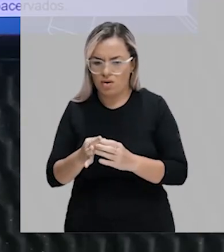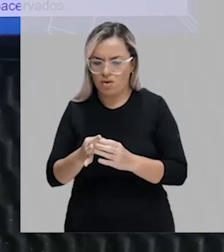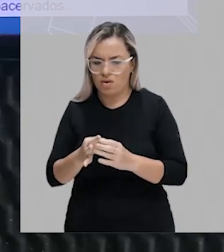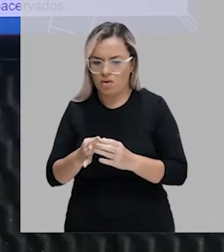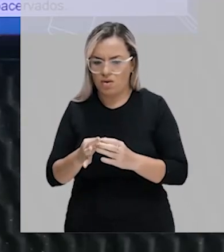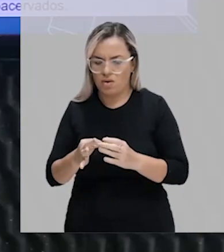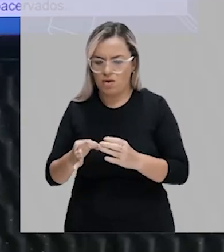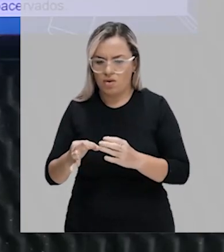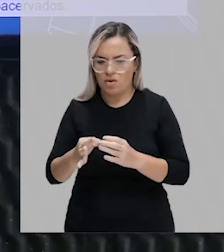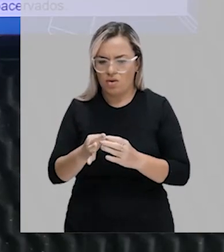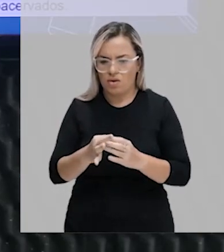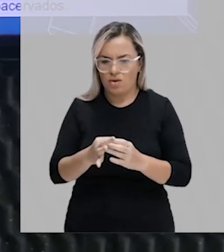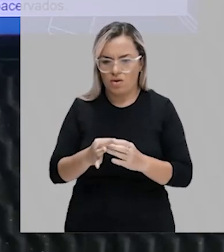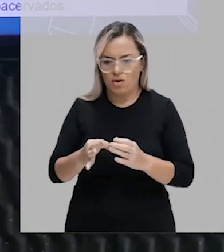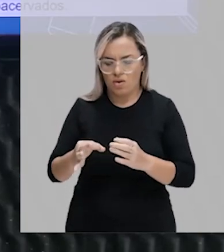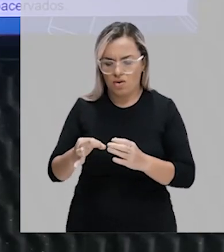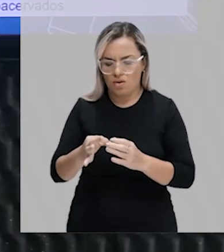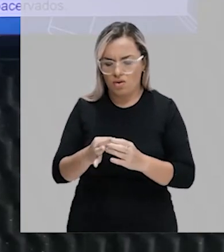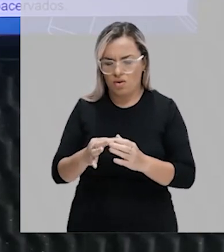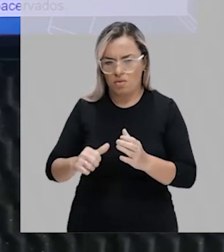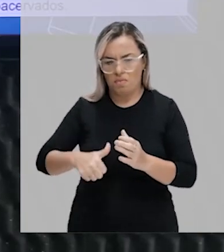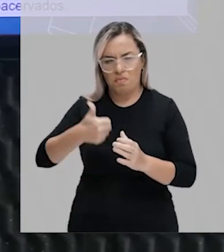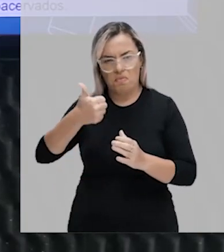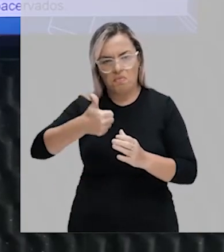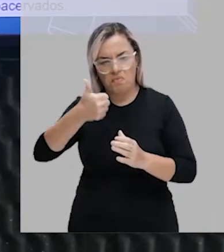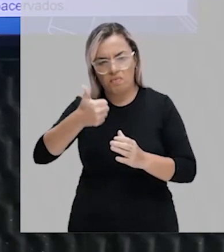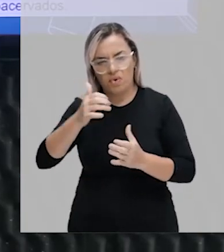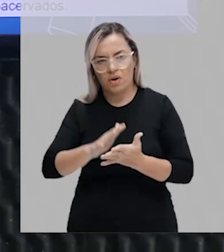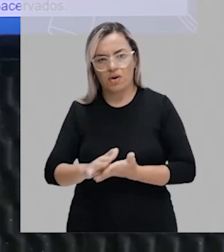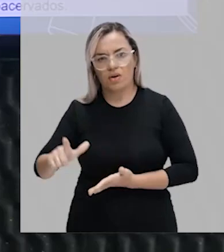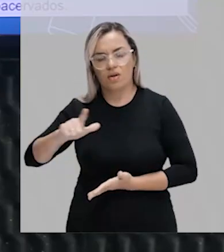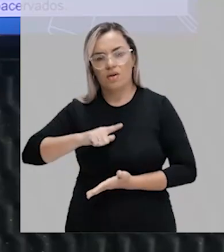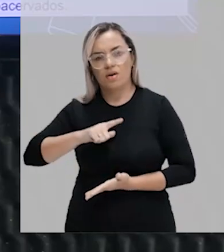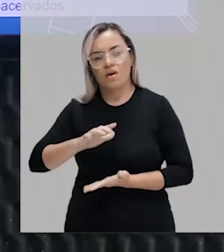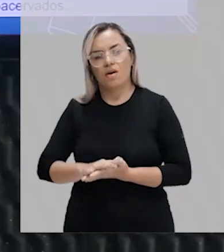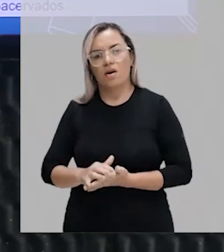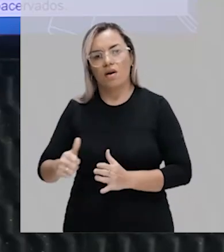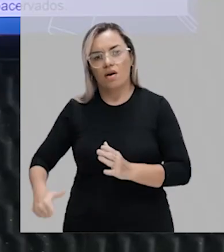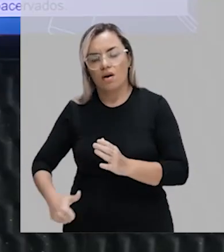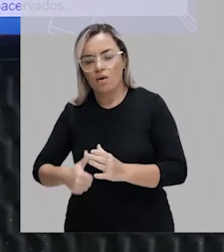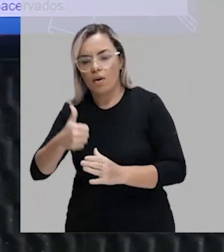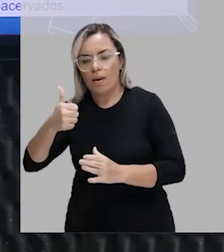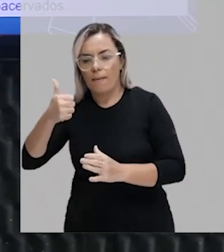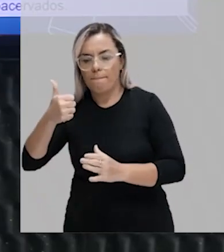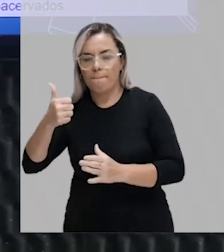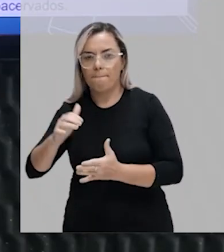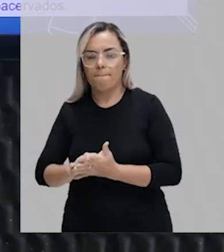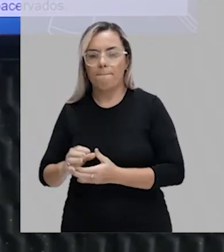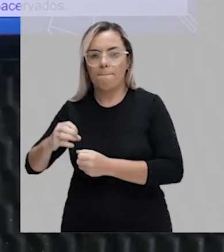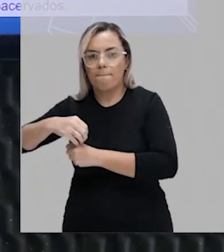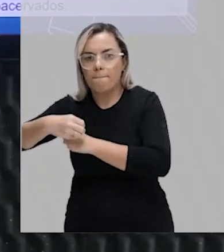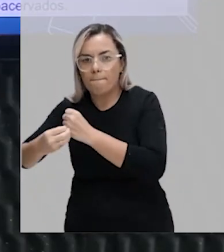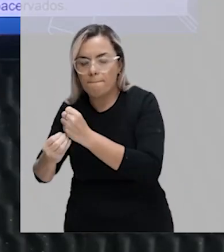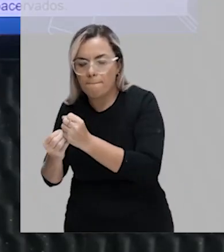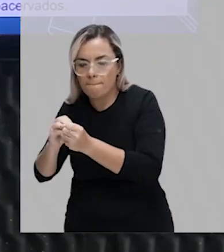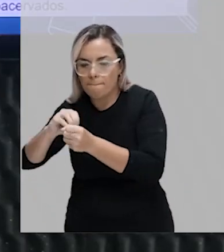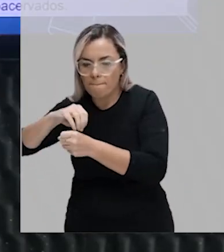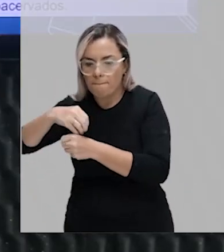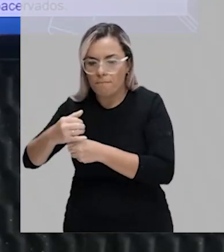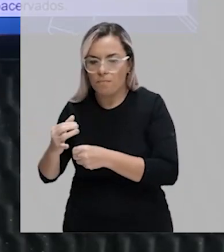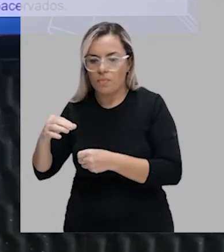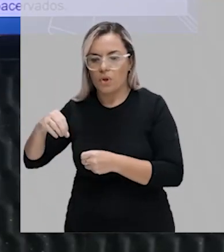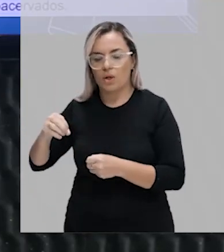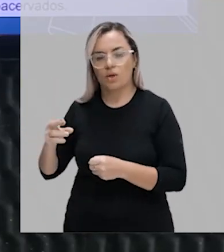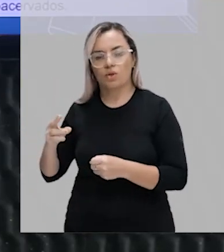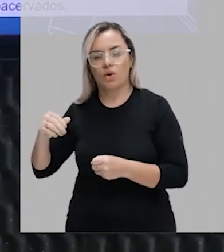Na verdade, não diz que os coacervados vieram primeiro, tá? Quem teria vindo primeiro seriam as moléculas inorgânicas